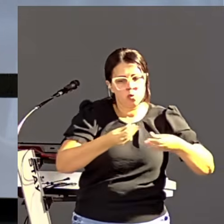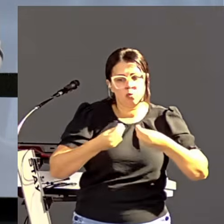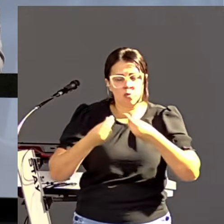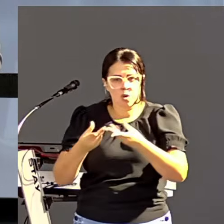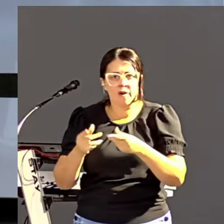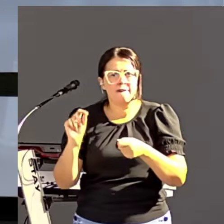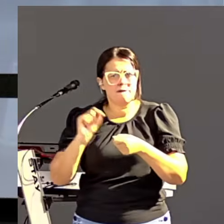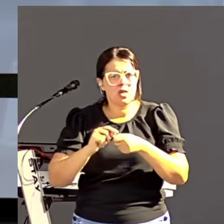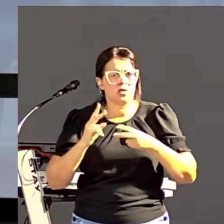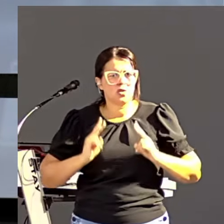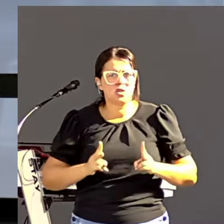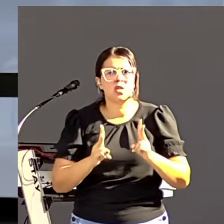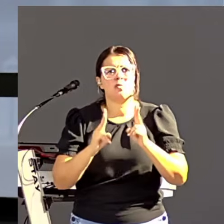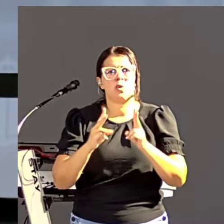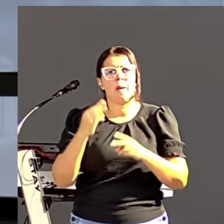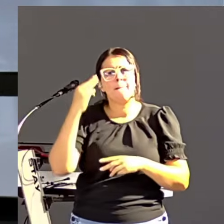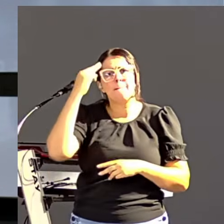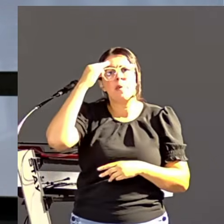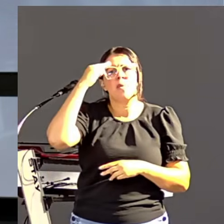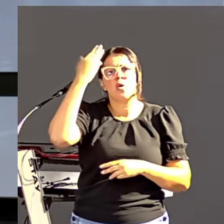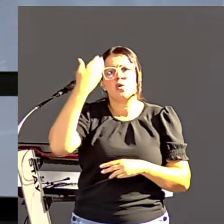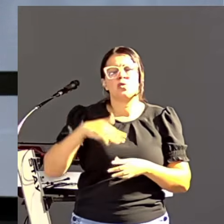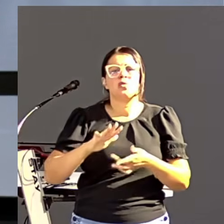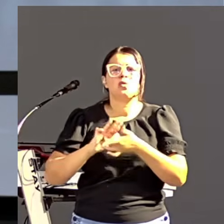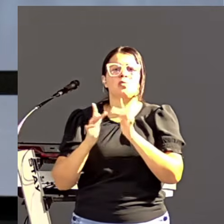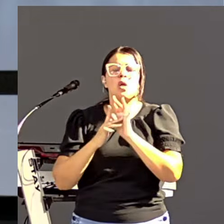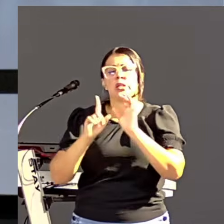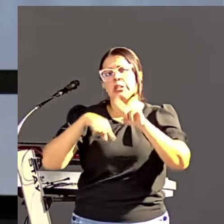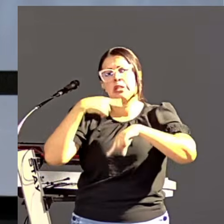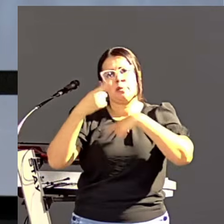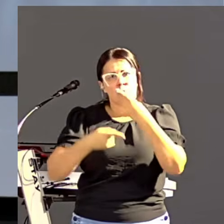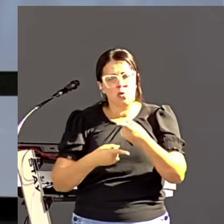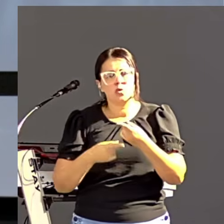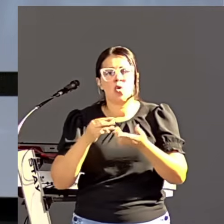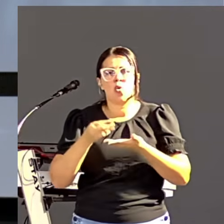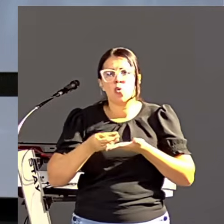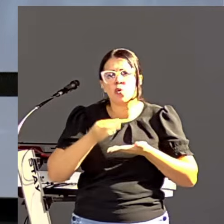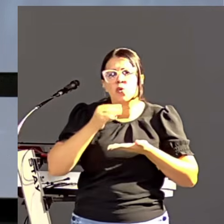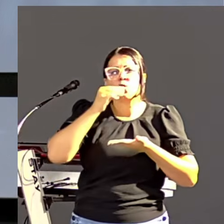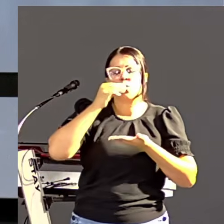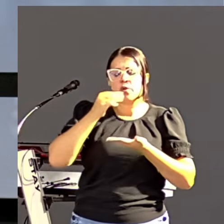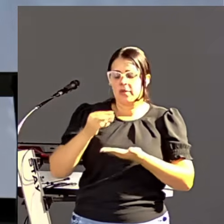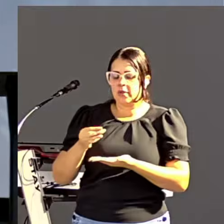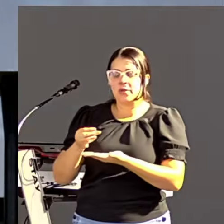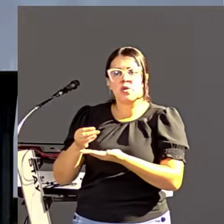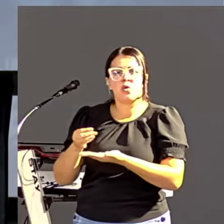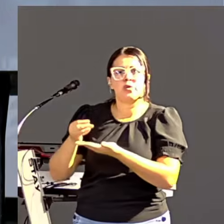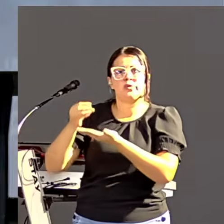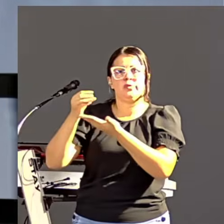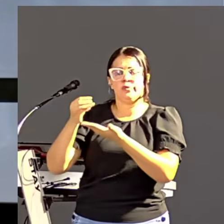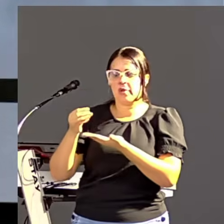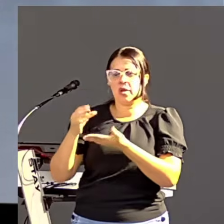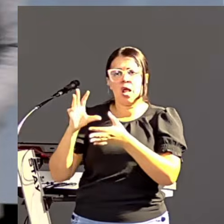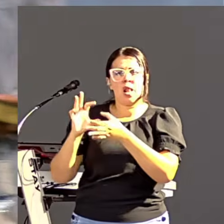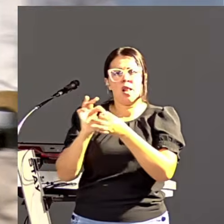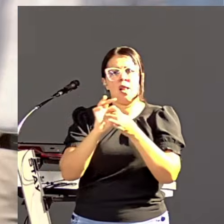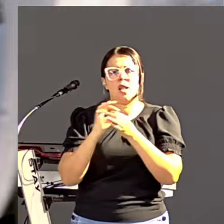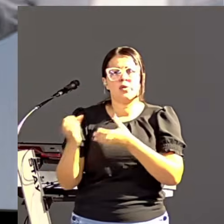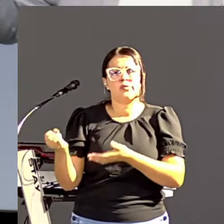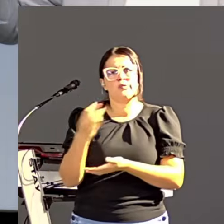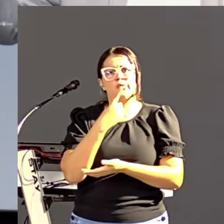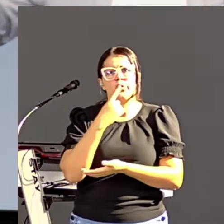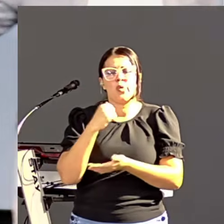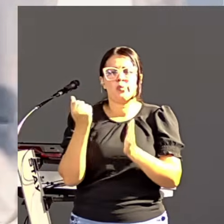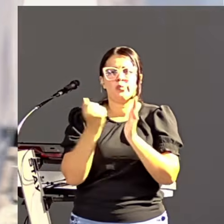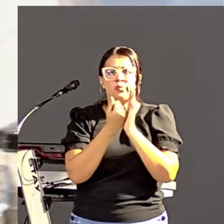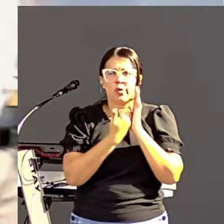façam isso sempre em memória de mim. Semelhantemente, após a ceia, ele tomou o cálice e disse: este cálice é a nova aliança do meu sangue, façam